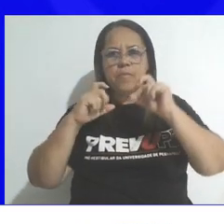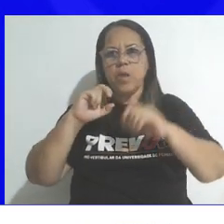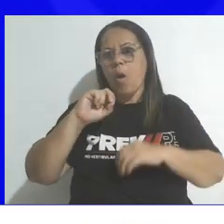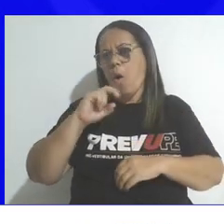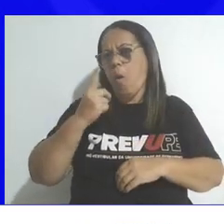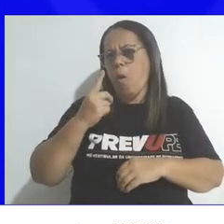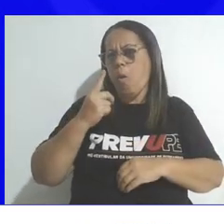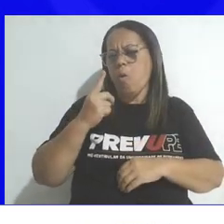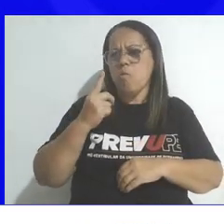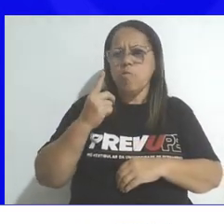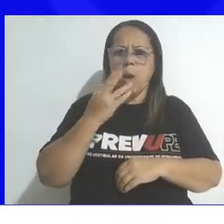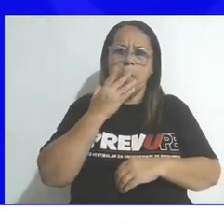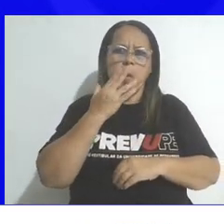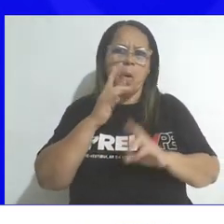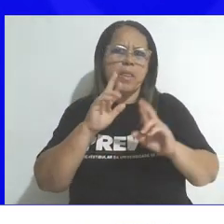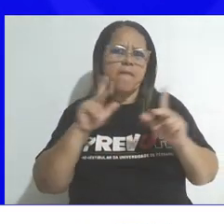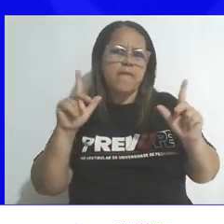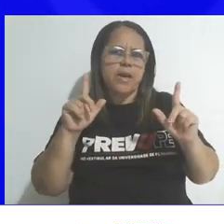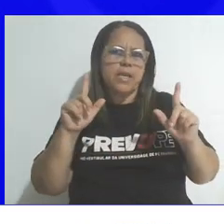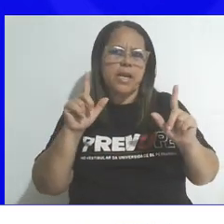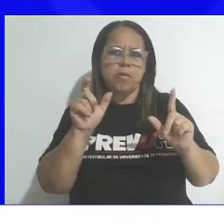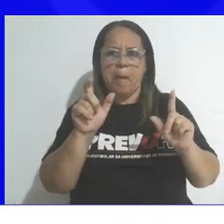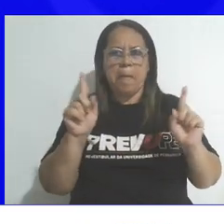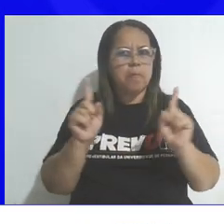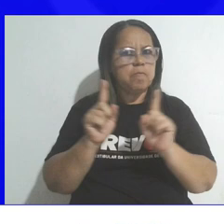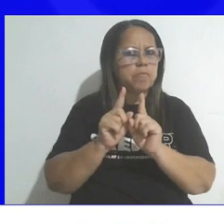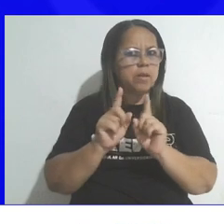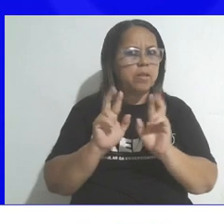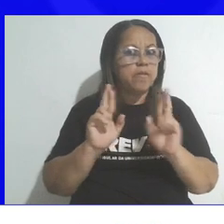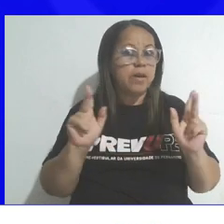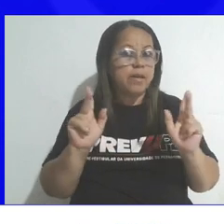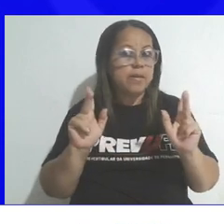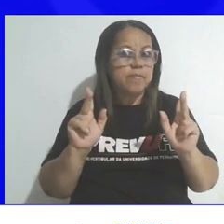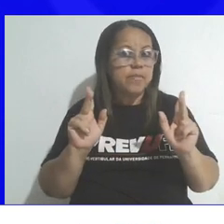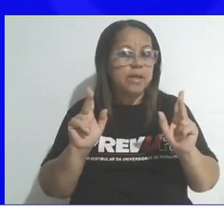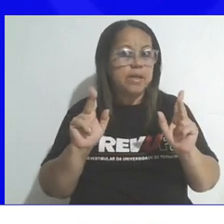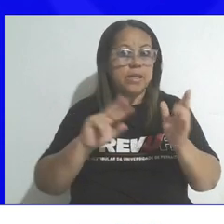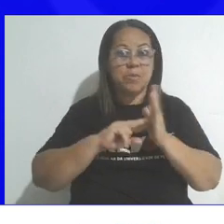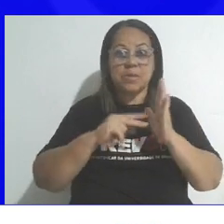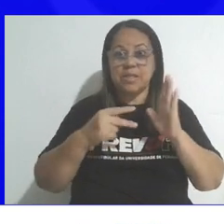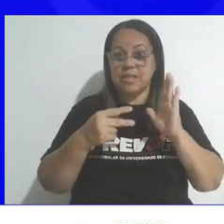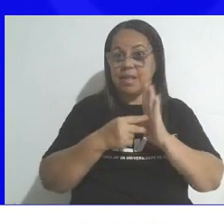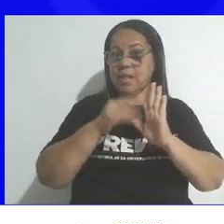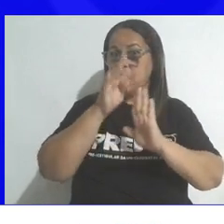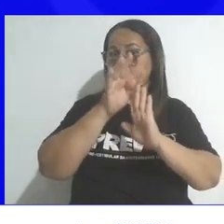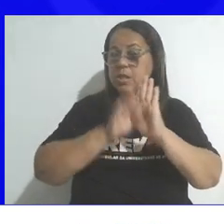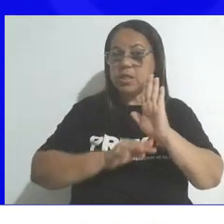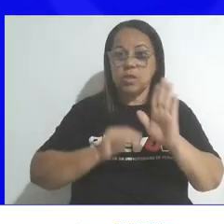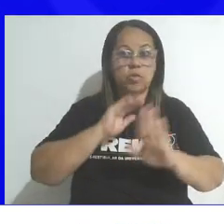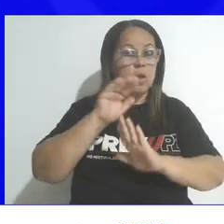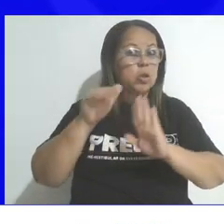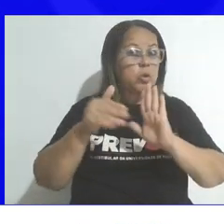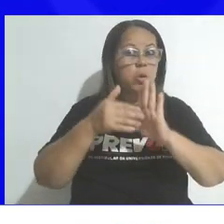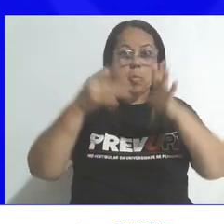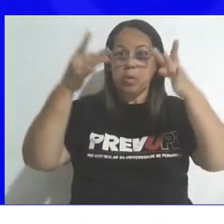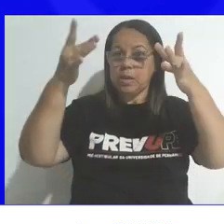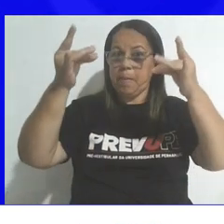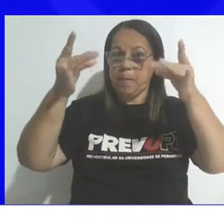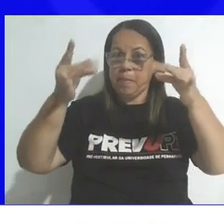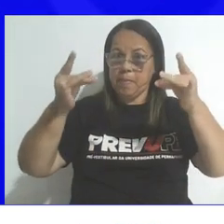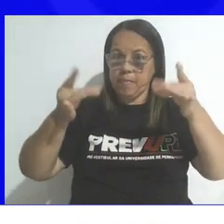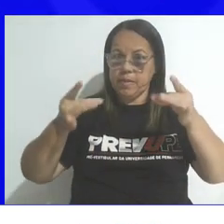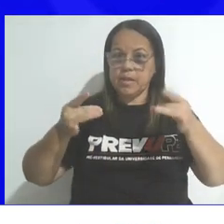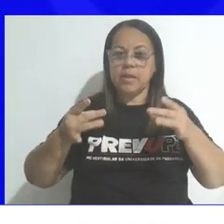risco diferente, uma cor, uma sigla. Então, o sentido do texto ele vai ser construído em todos esses sinais